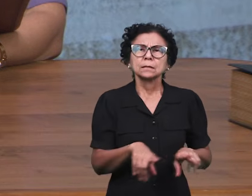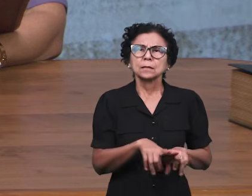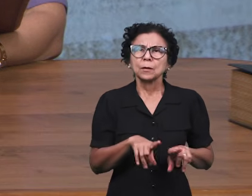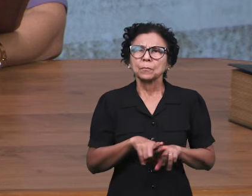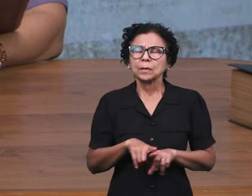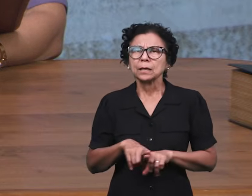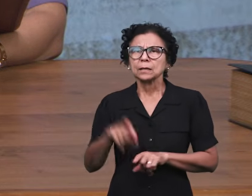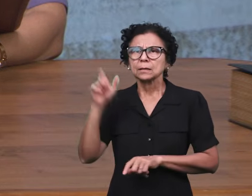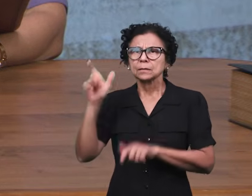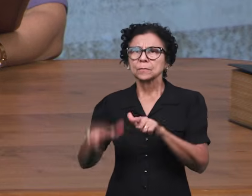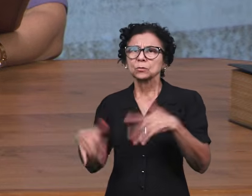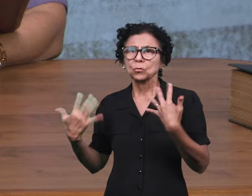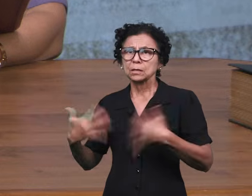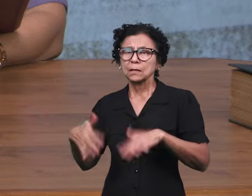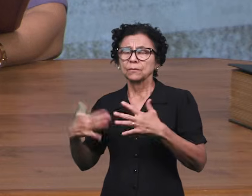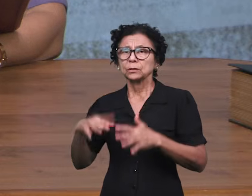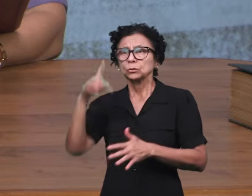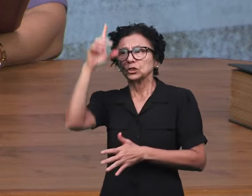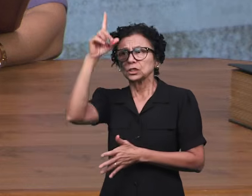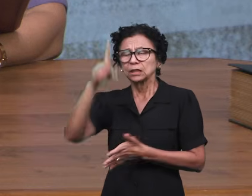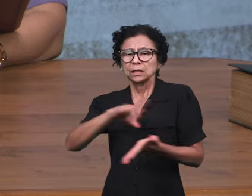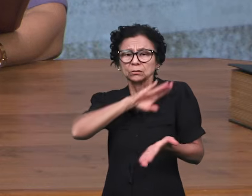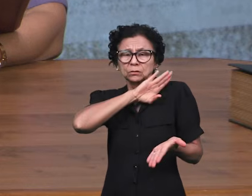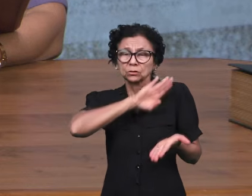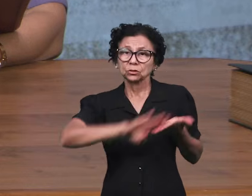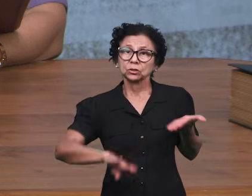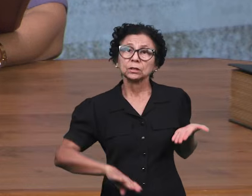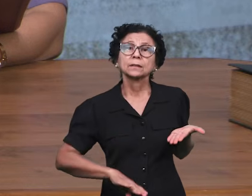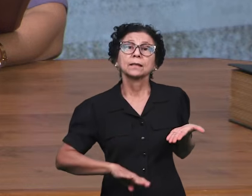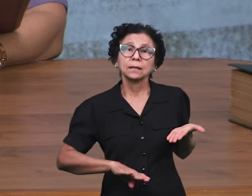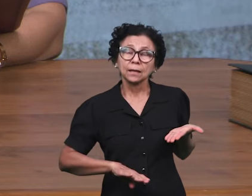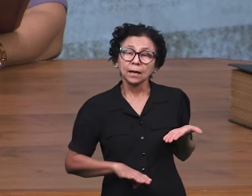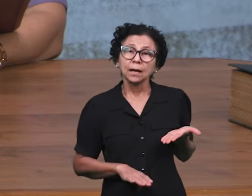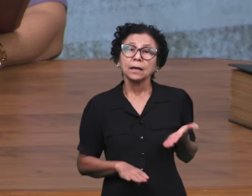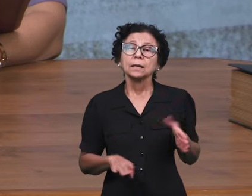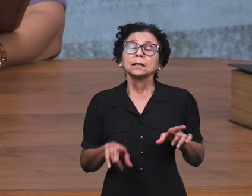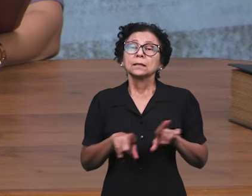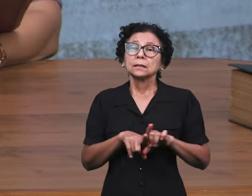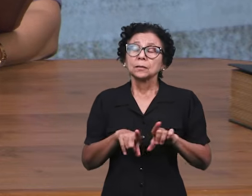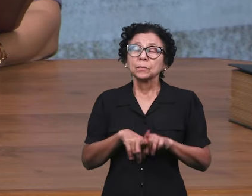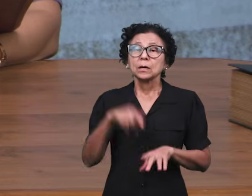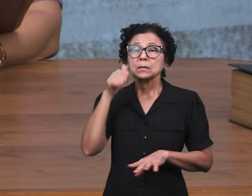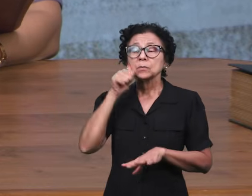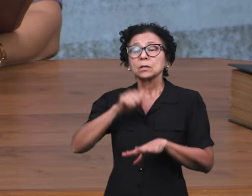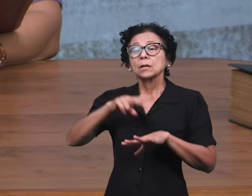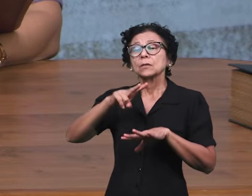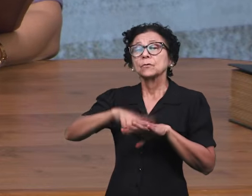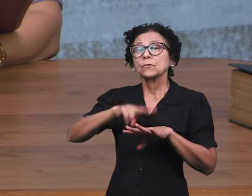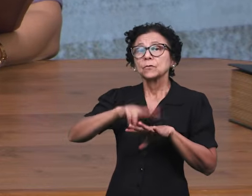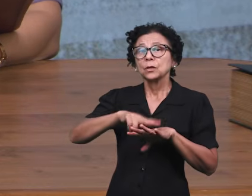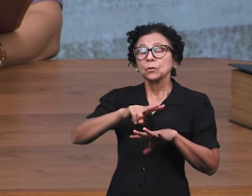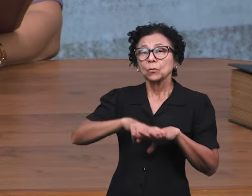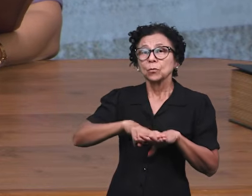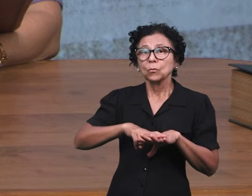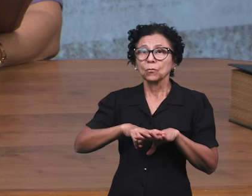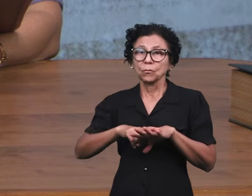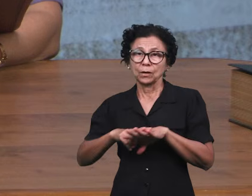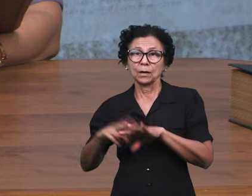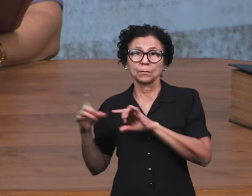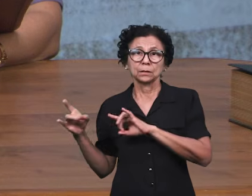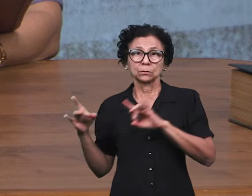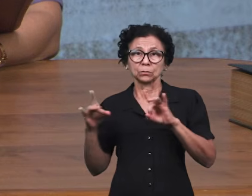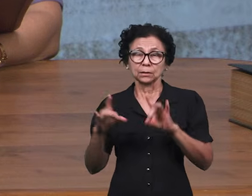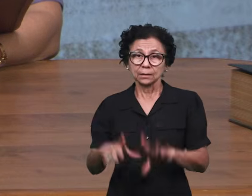dos aflitos do meu povo, para despojarem as viúvas e para roubarem os